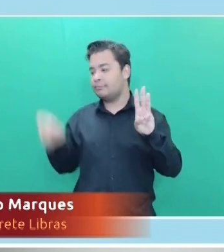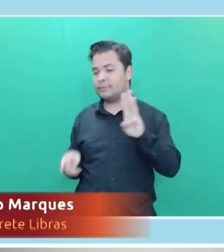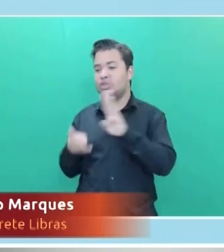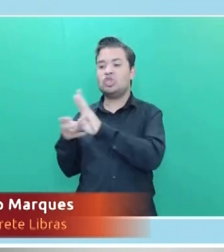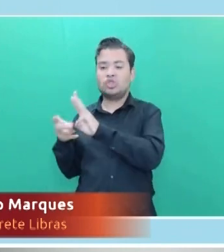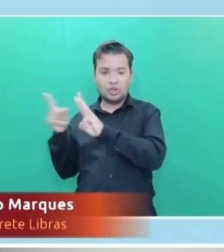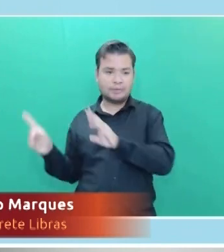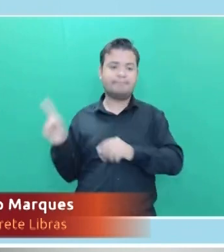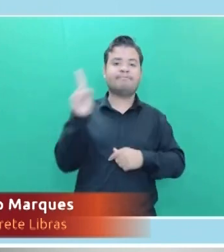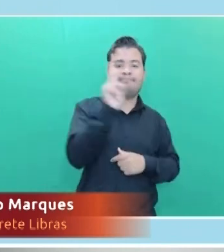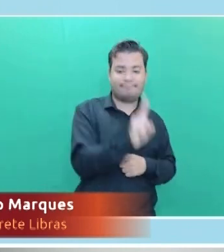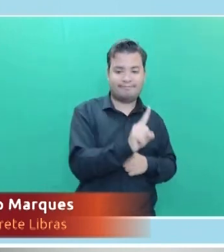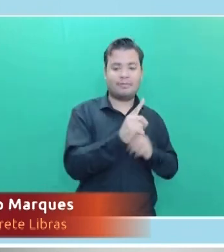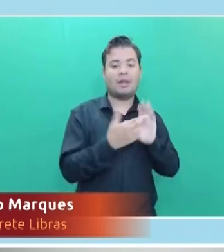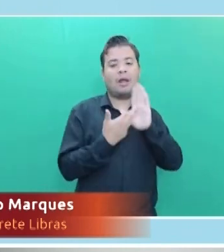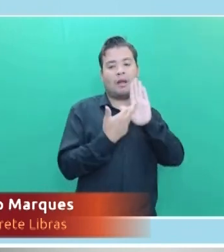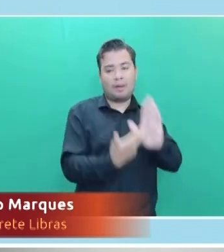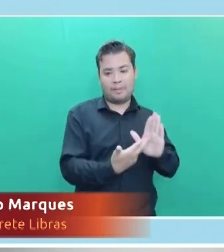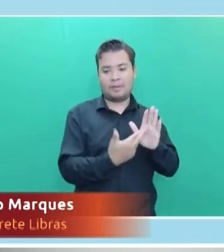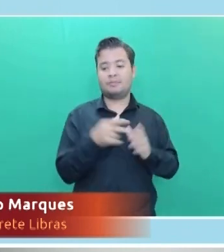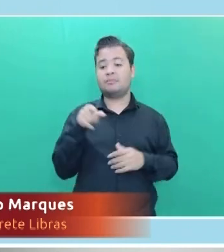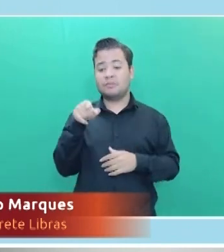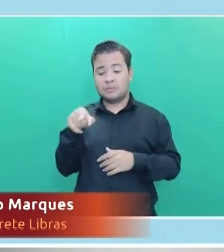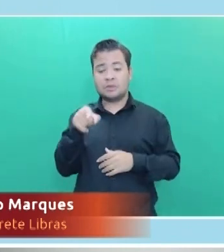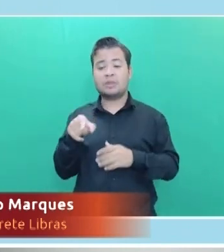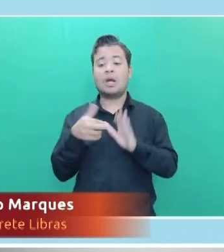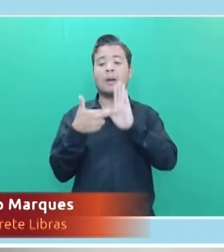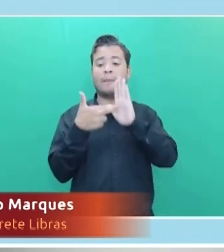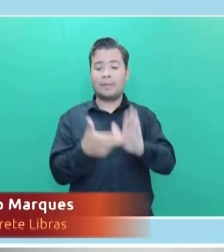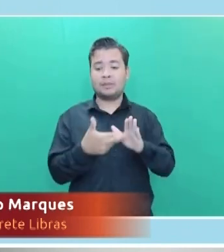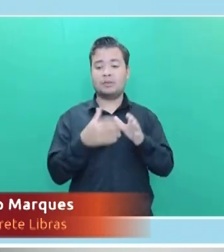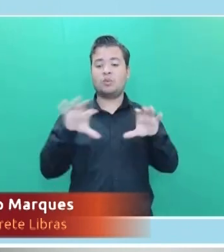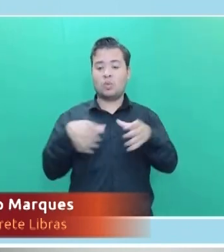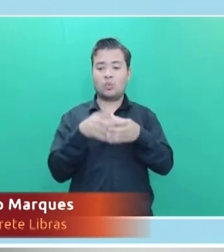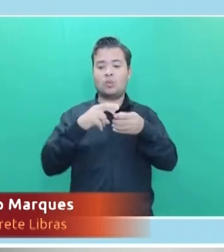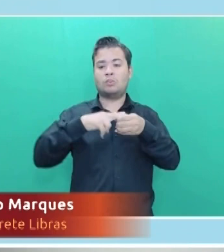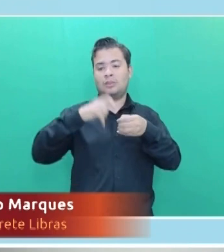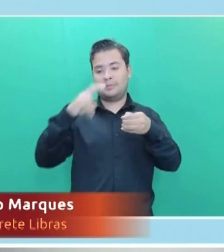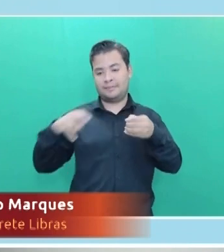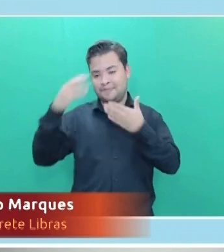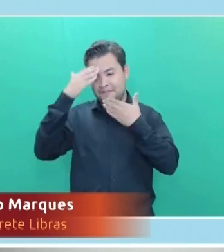Então, o Managé representando a etnia Carajá, muito obrigada para você também.